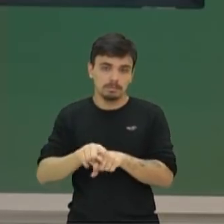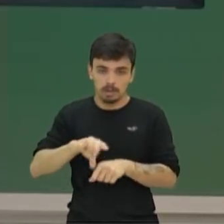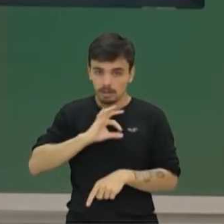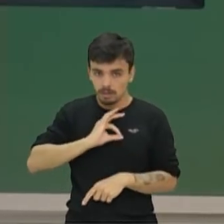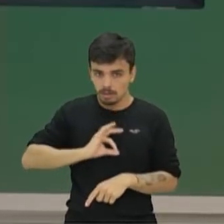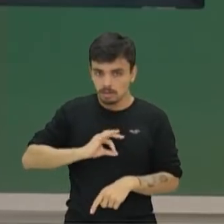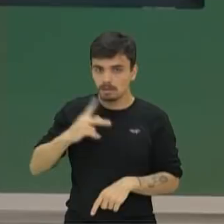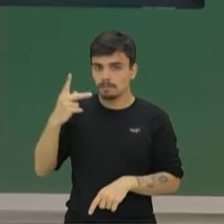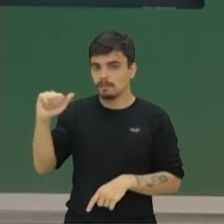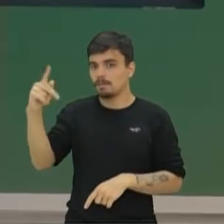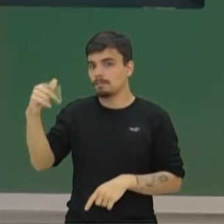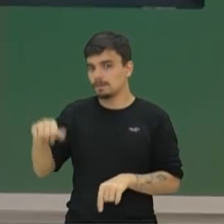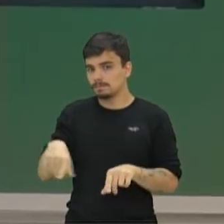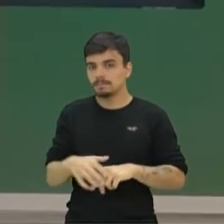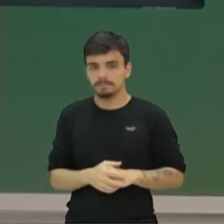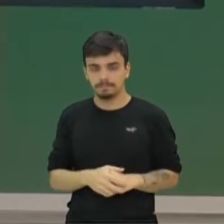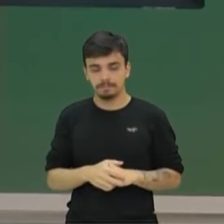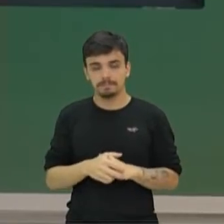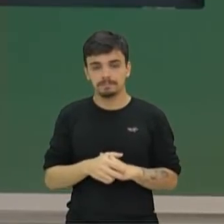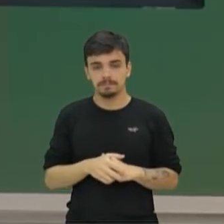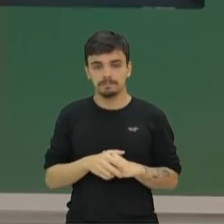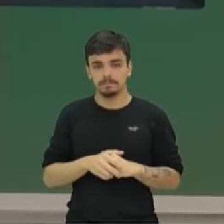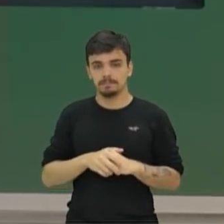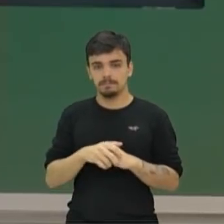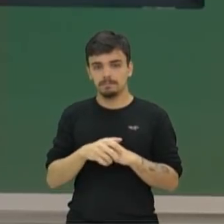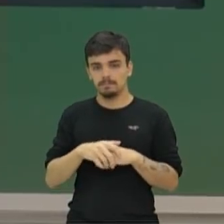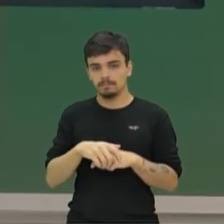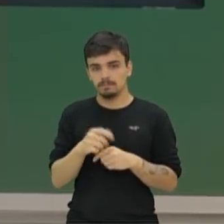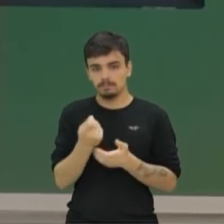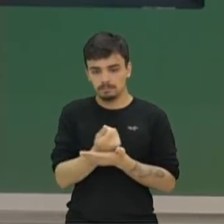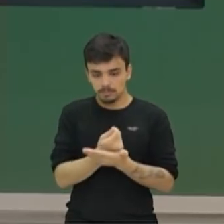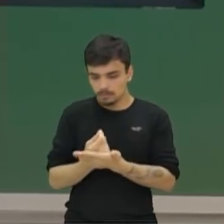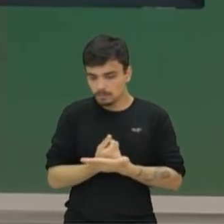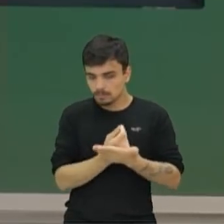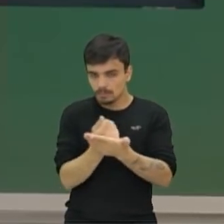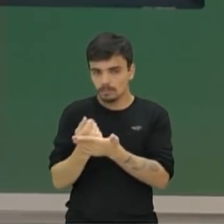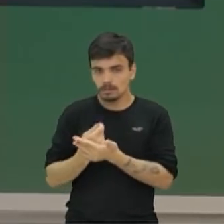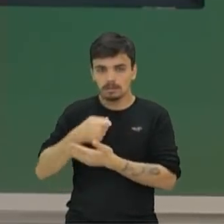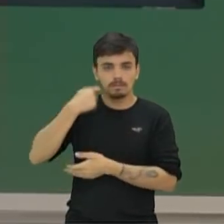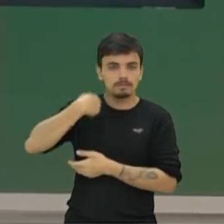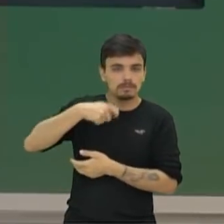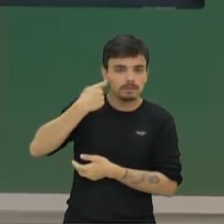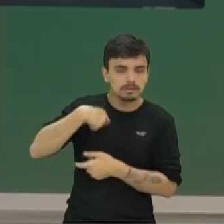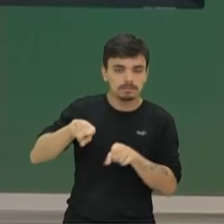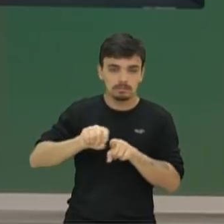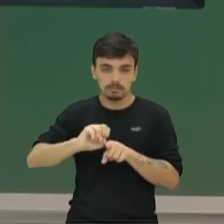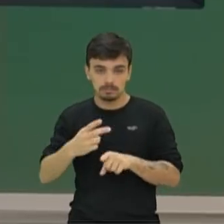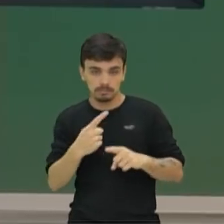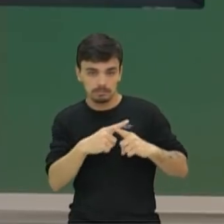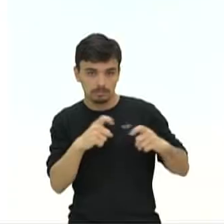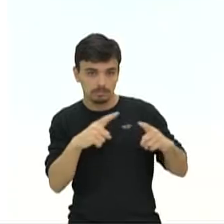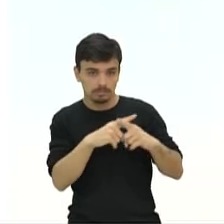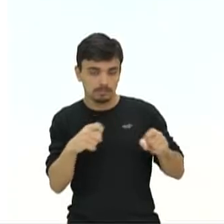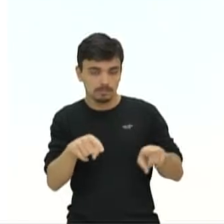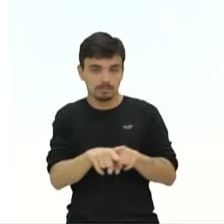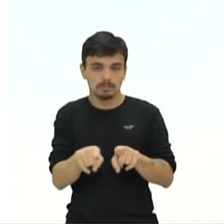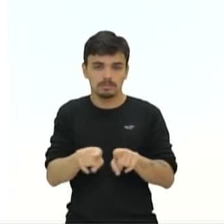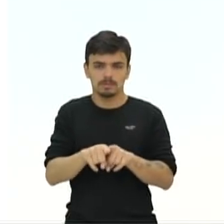grande financiadora das artes na época, que financiavam os artistas ou o cientista, né? Os mecenas